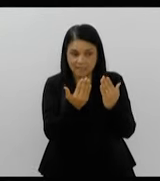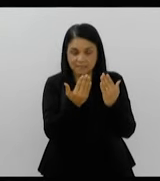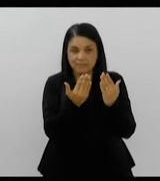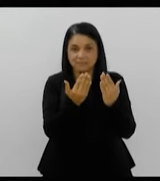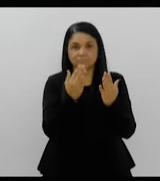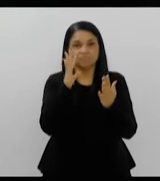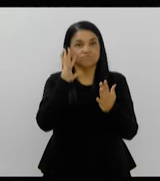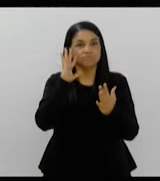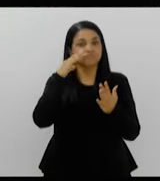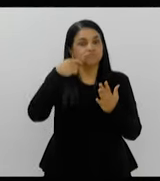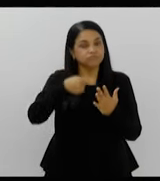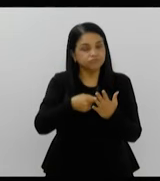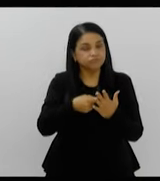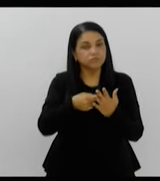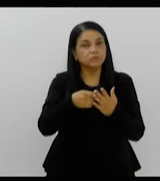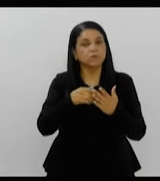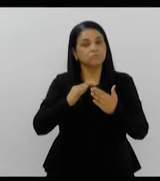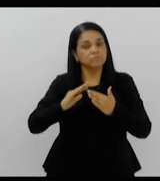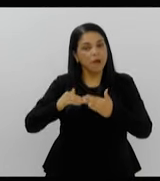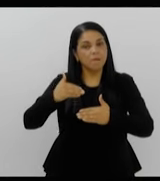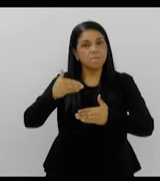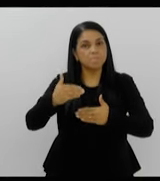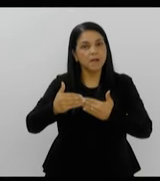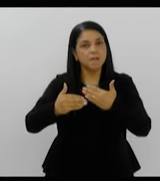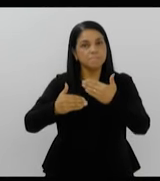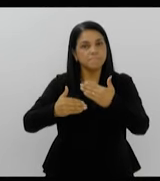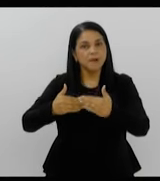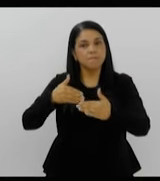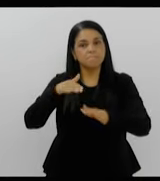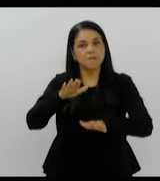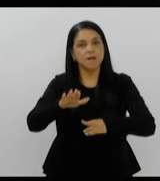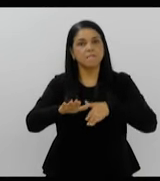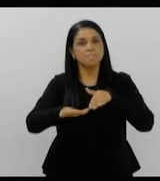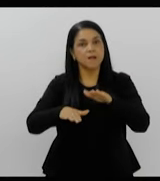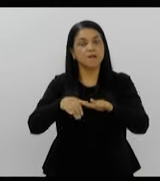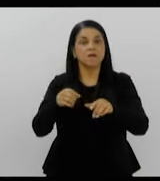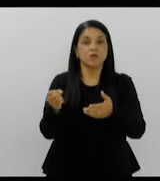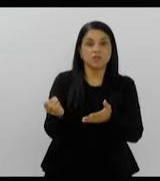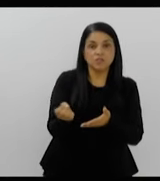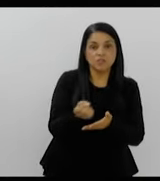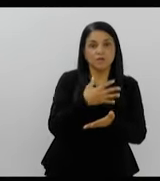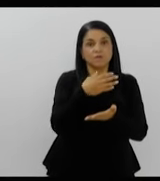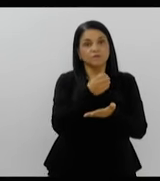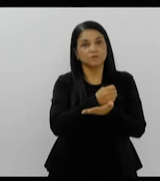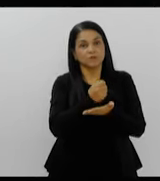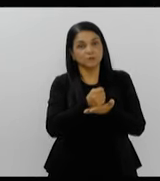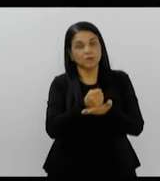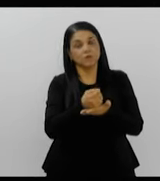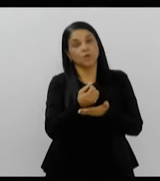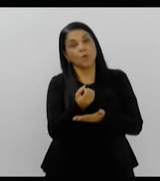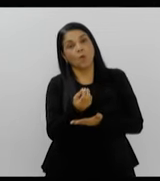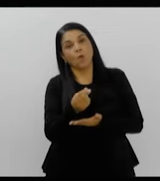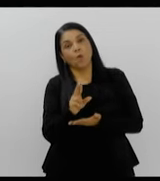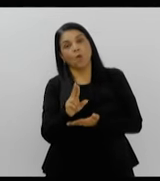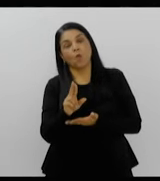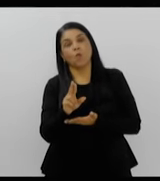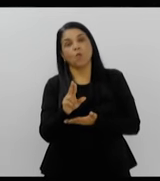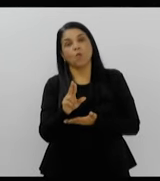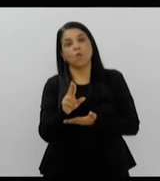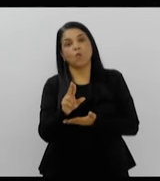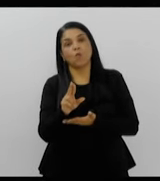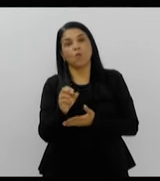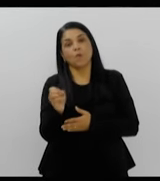determinar os próximos passos, que podem incluir a renovação dos contratos ou a realização de uma